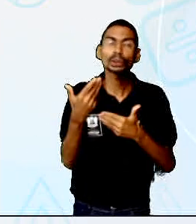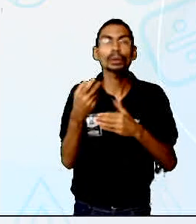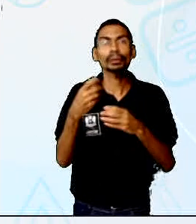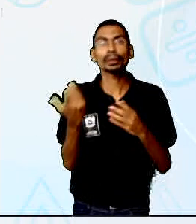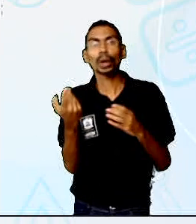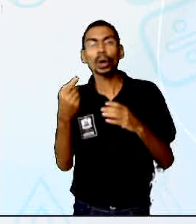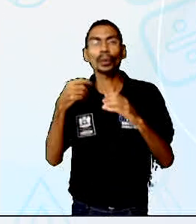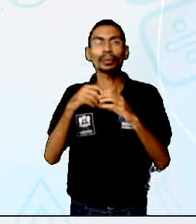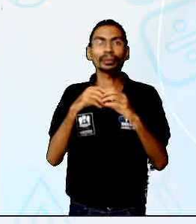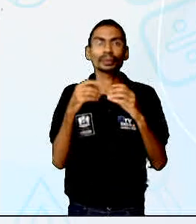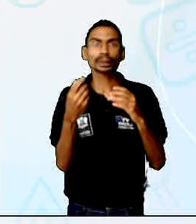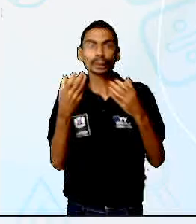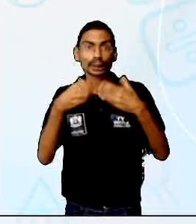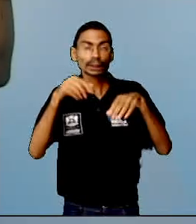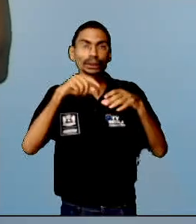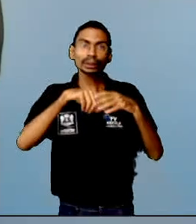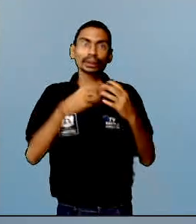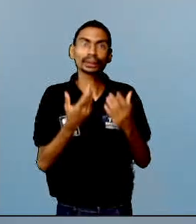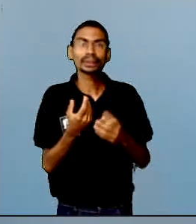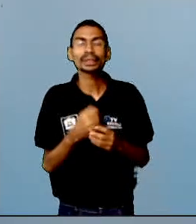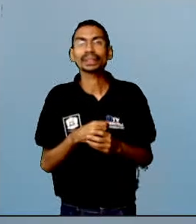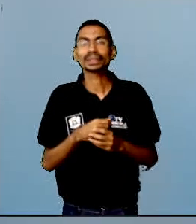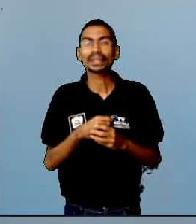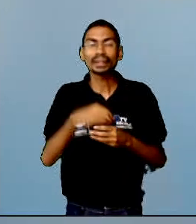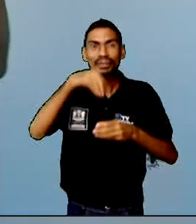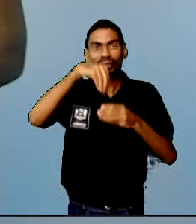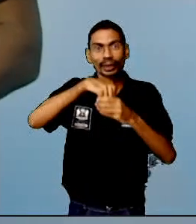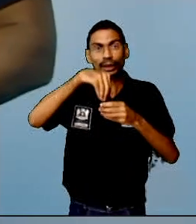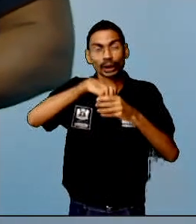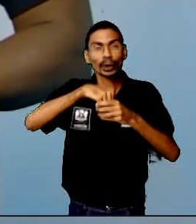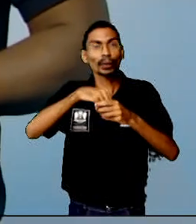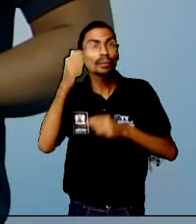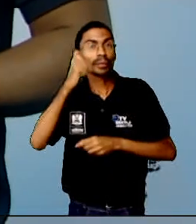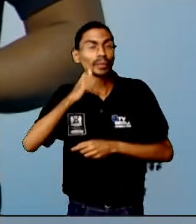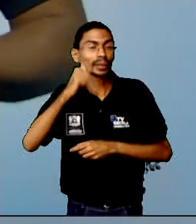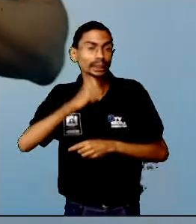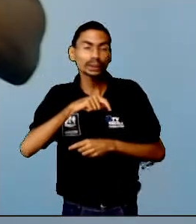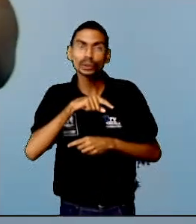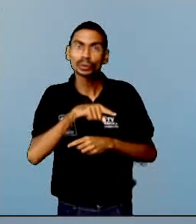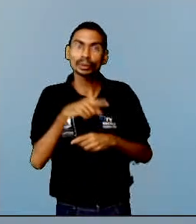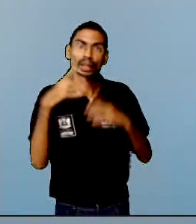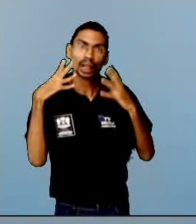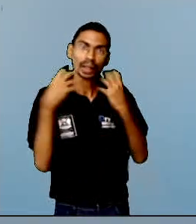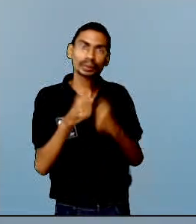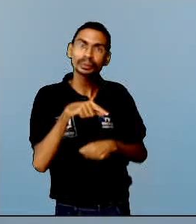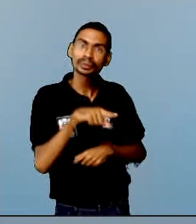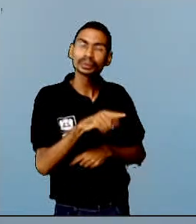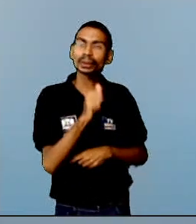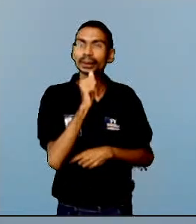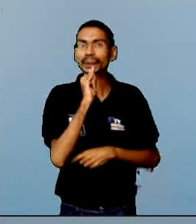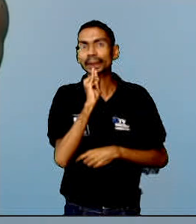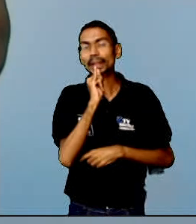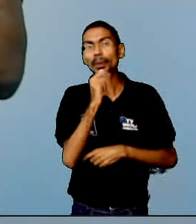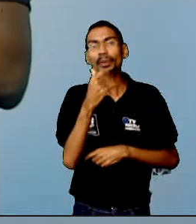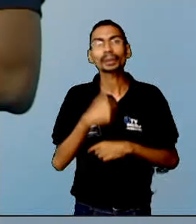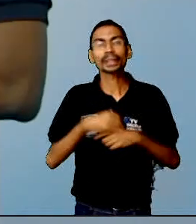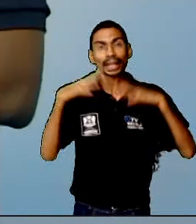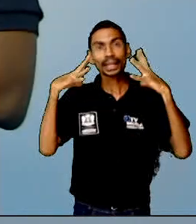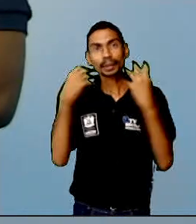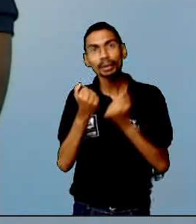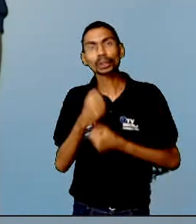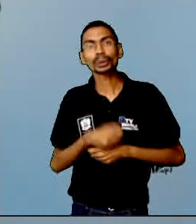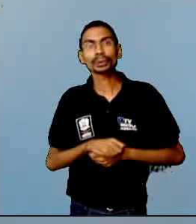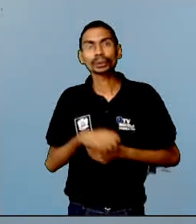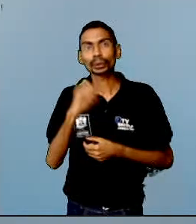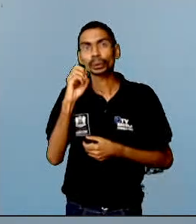só que esses ovos ficam dentro do ventre da fêmea. Né? Um exemplo de animais ovíparos, que eu não citei, mas